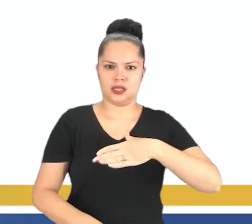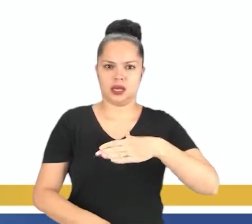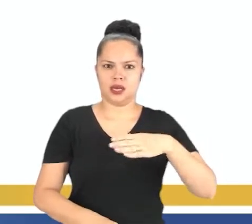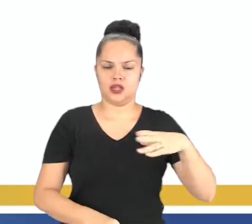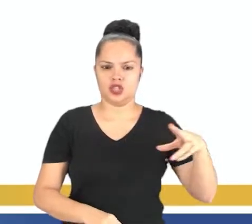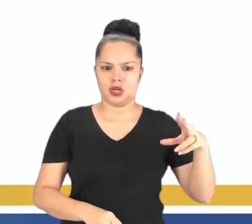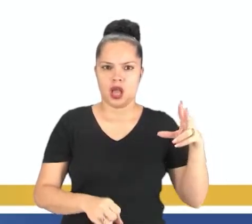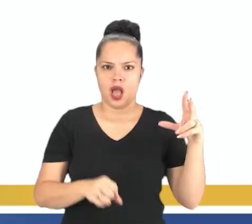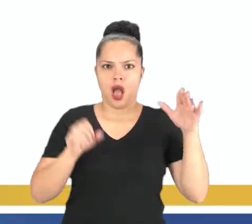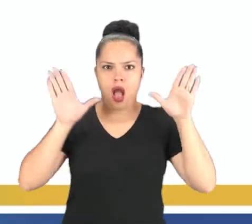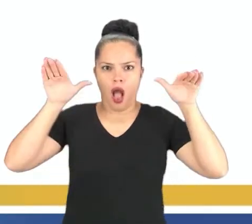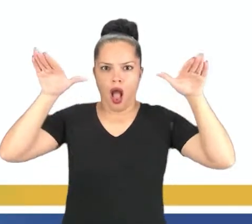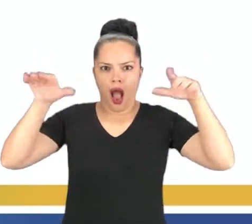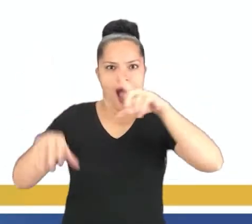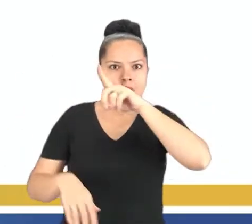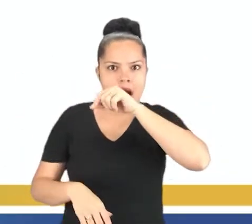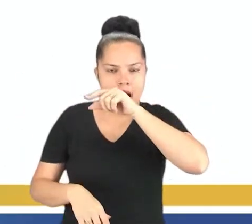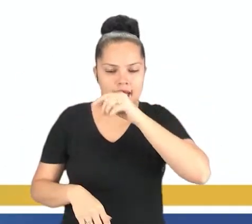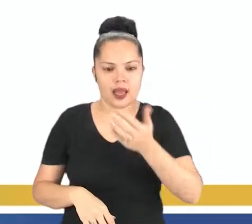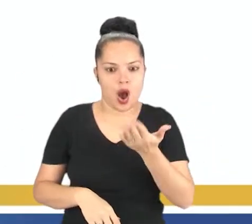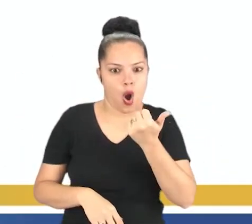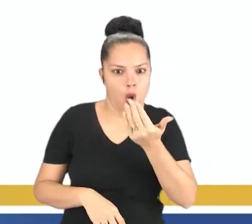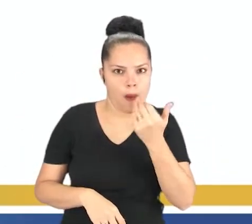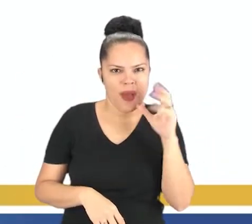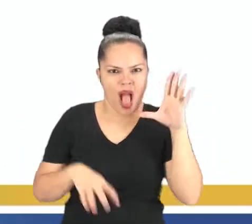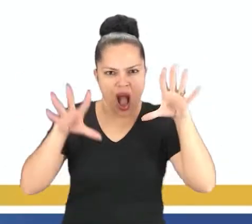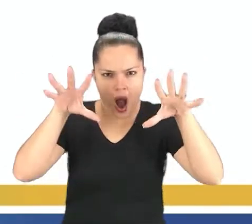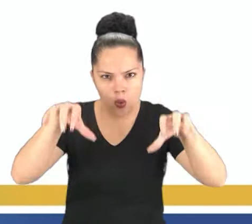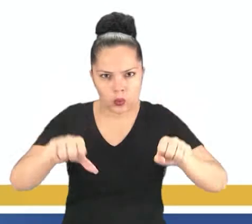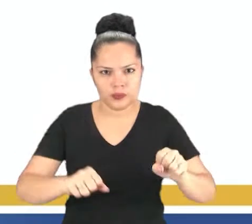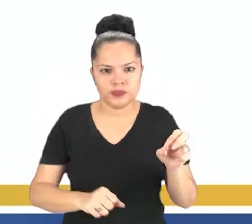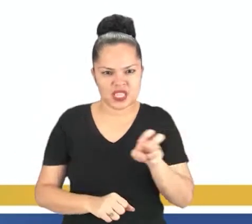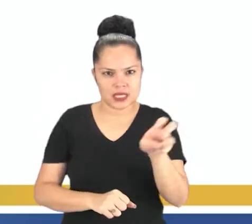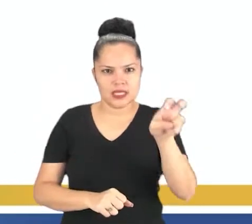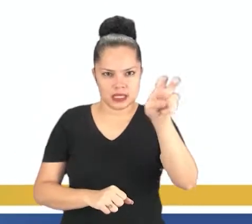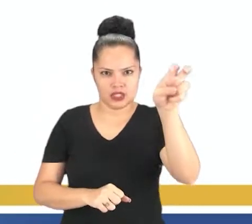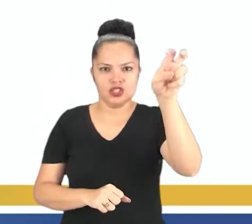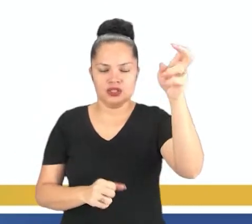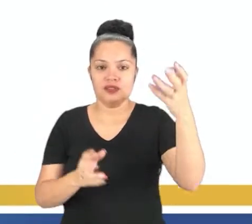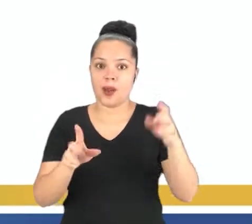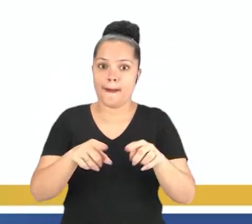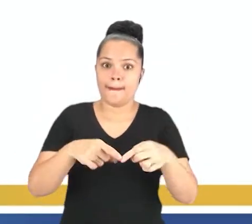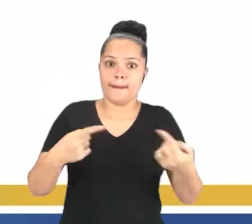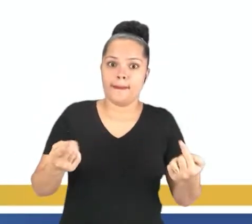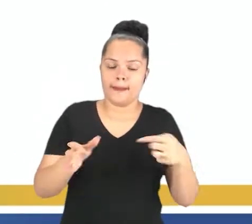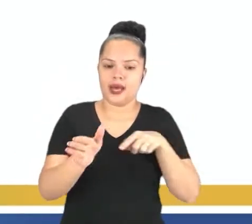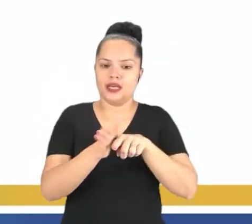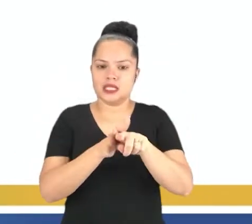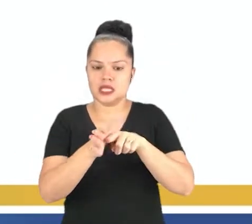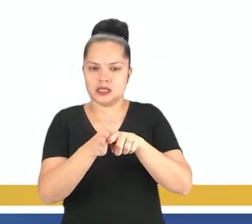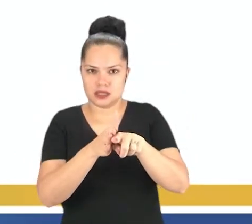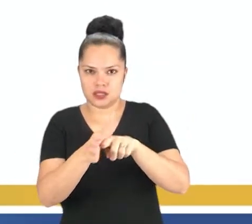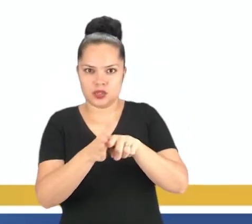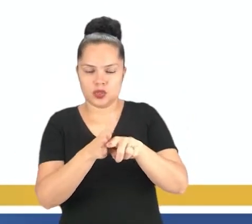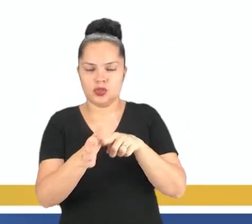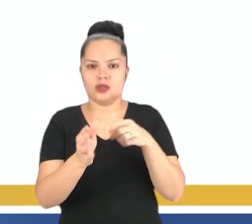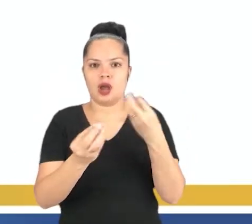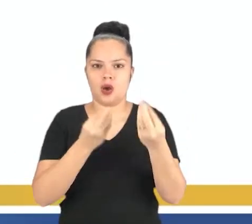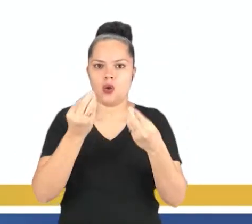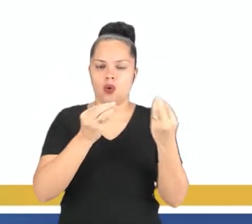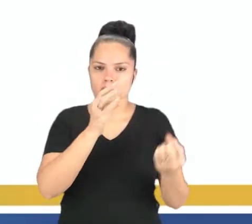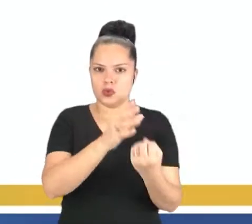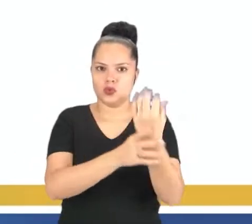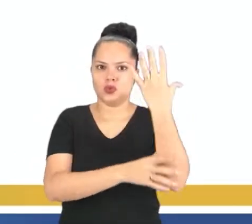serpente em cima de um cacto já a parte científica que a história é fala